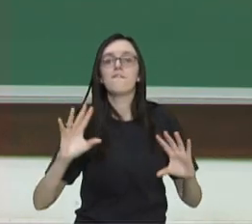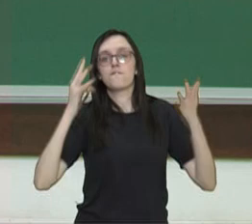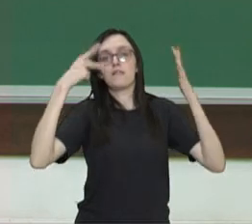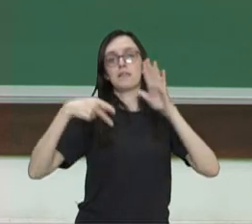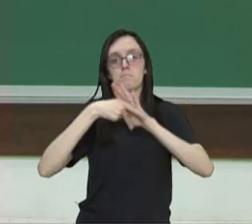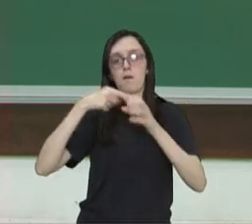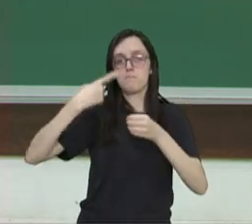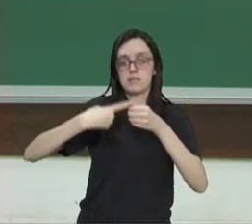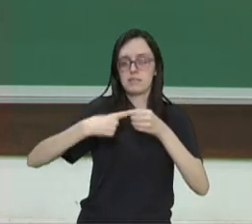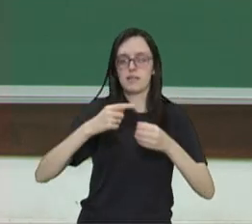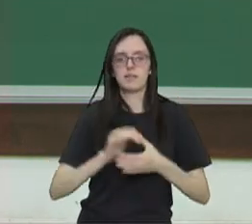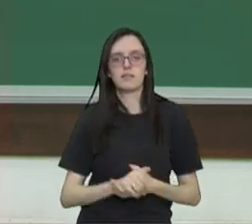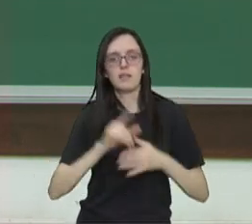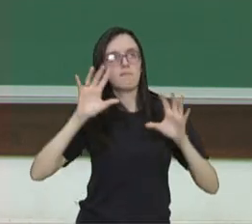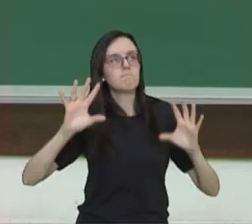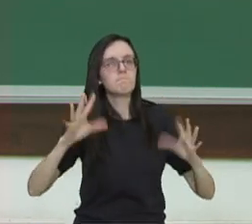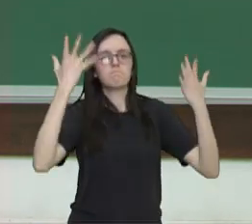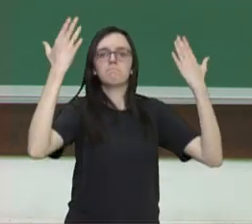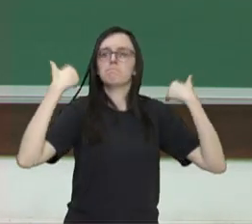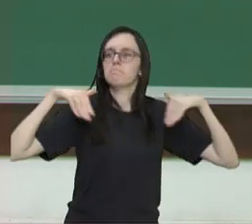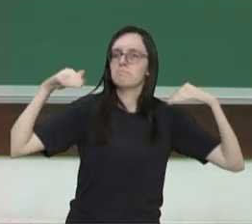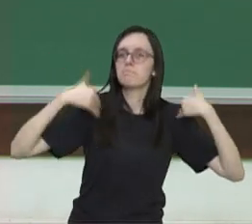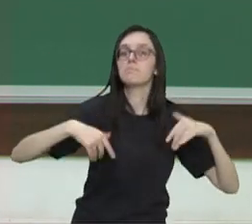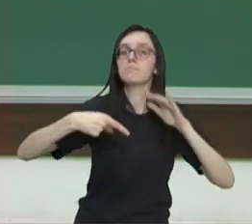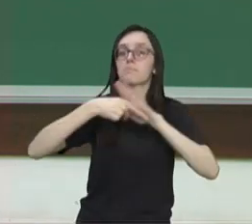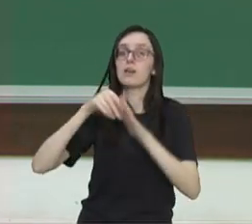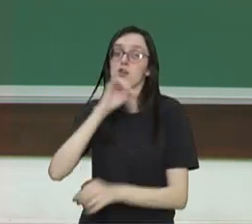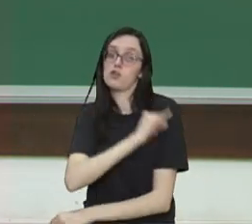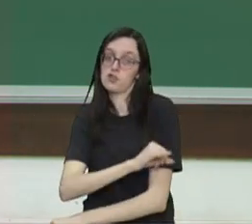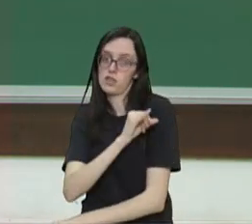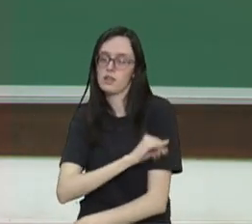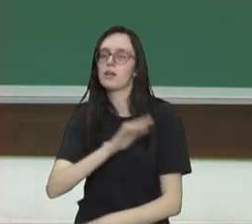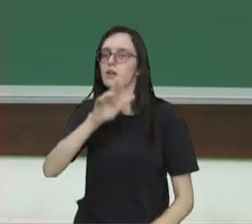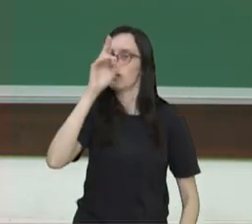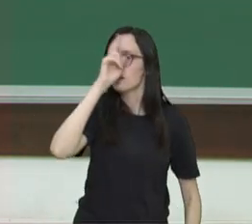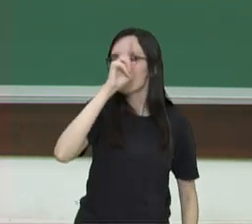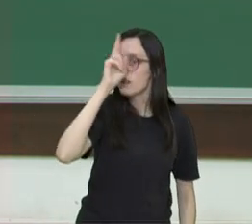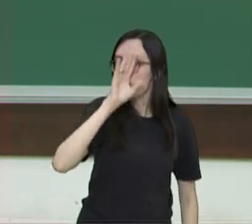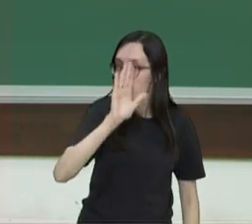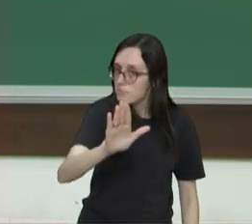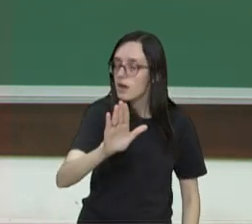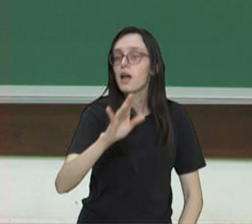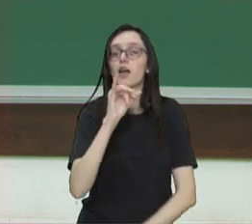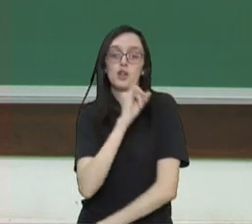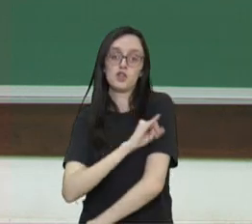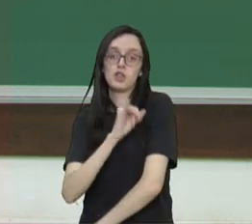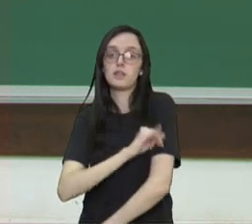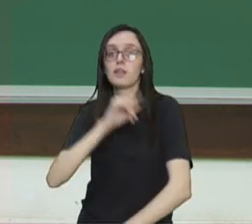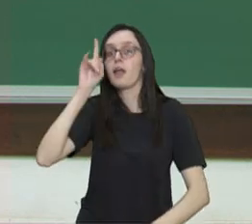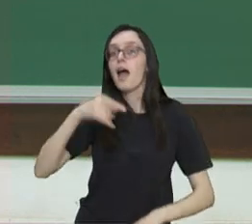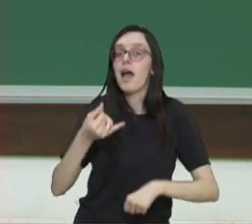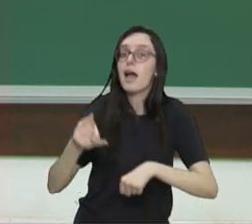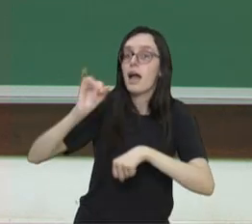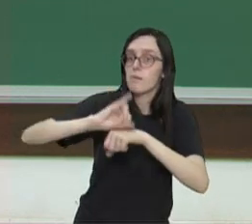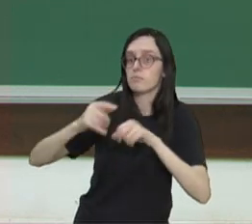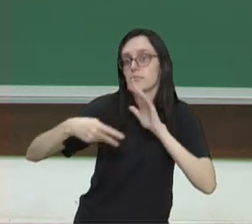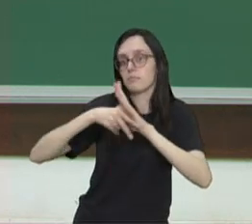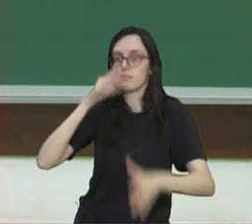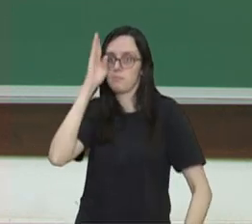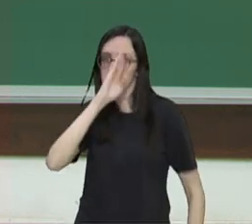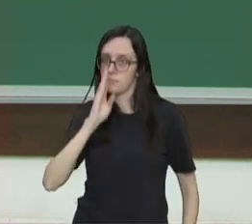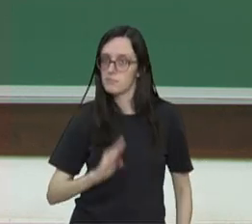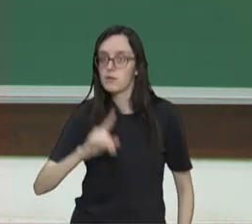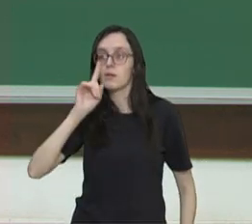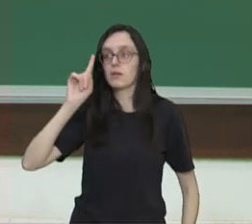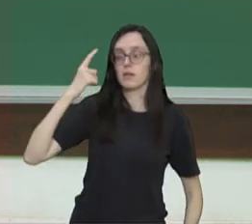cidade, para o calendário turístico da cidade do Rio de Janeiro. Lembra, aliás, Rio de Janeiro era a capital do Brasil.